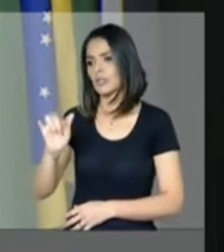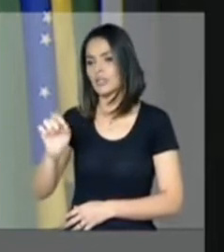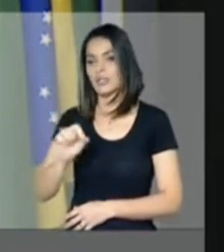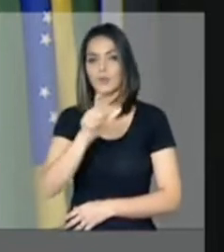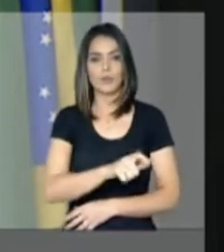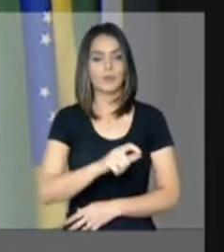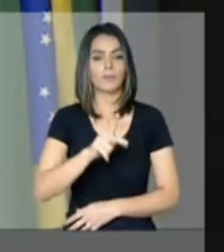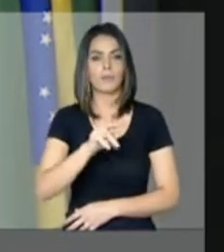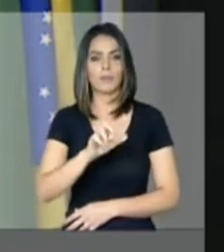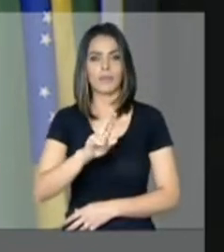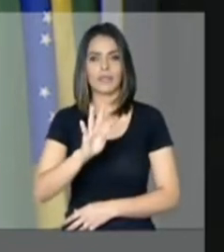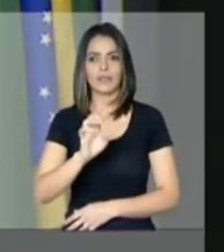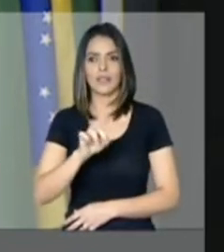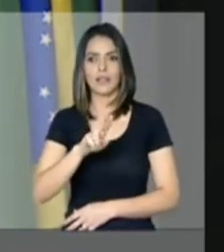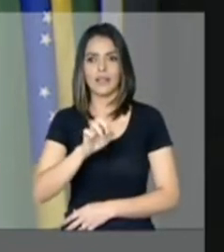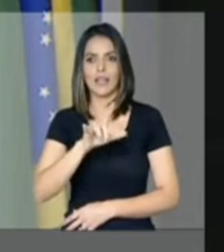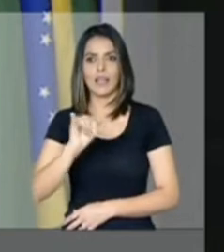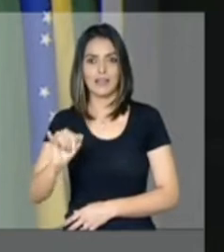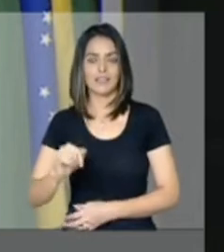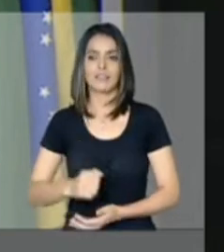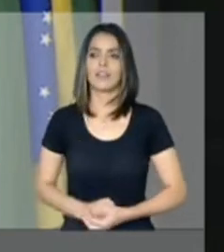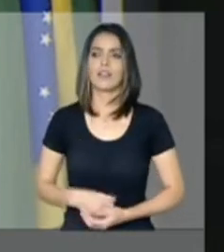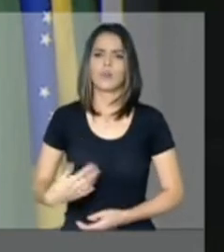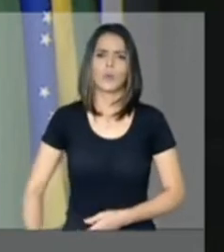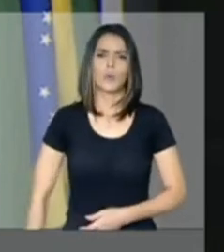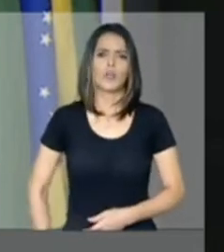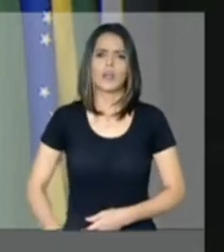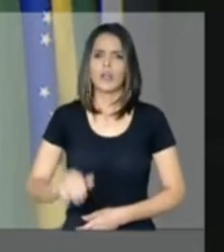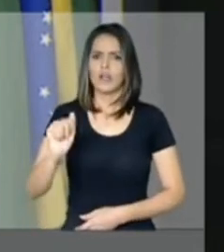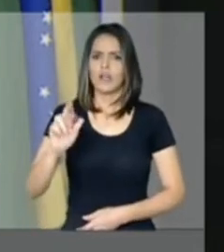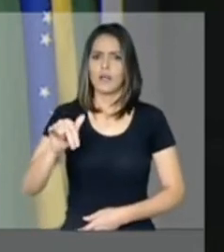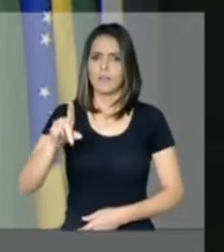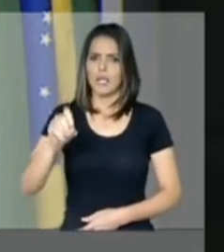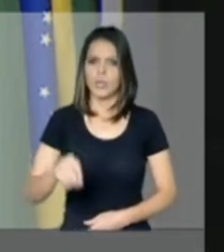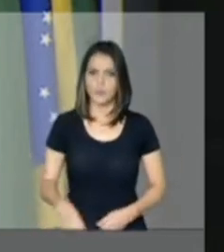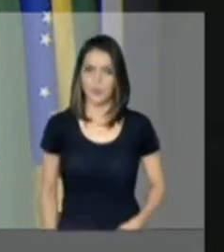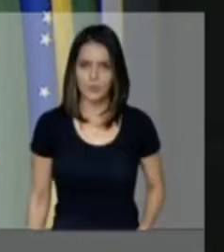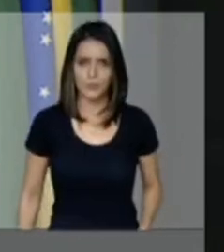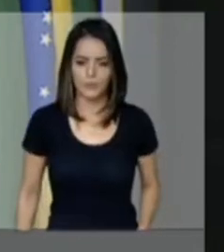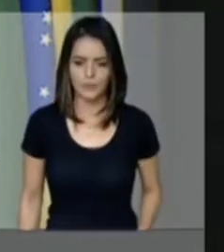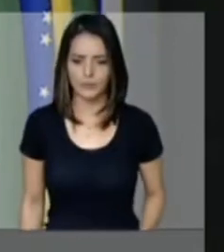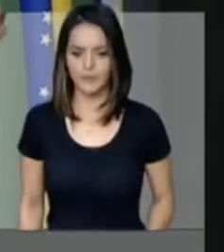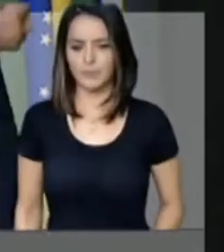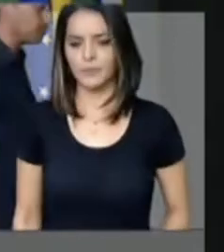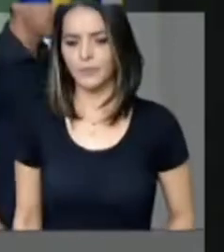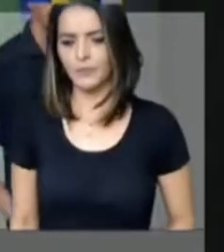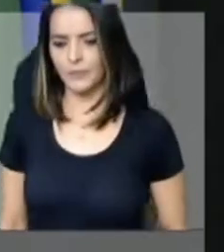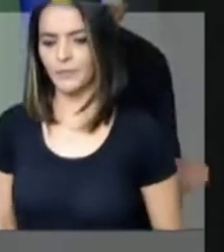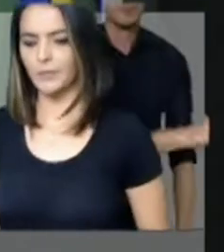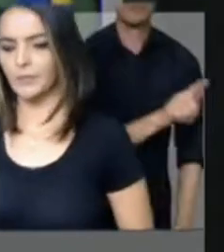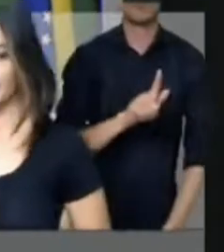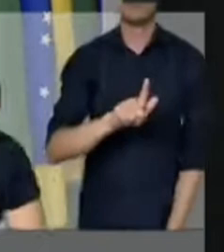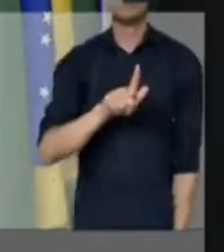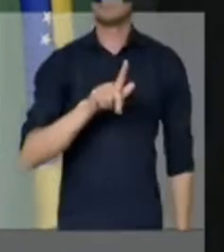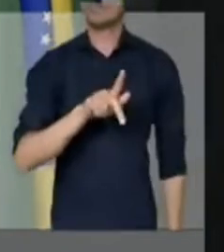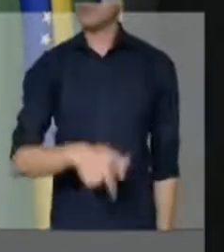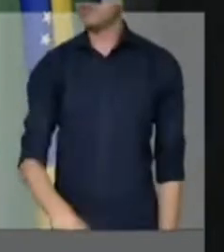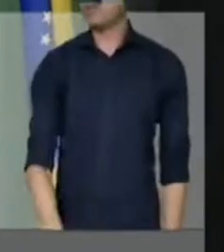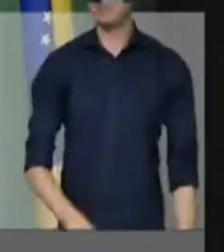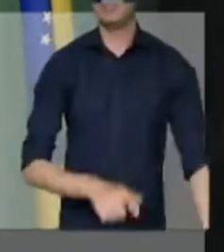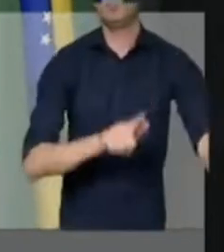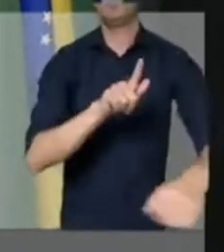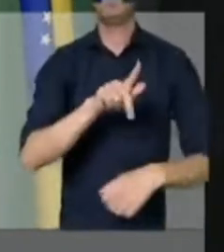general Peternelli, Josiel, deputado Armando, do PSL, deputado Gutenberg Reis, do MDB,